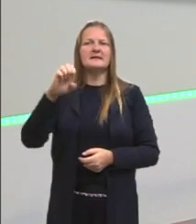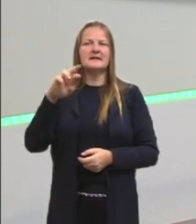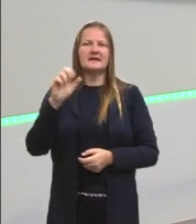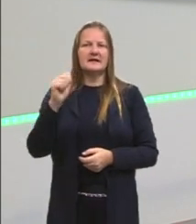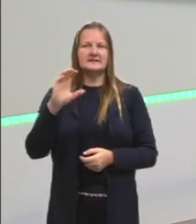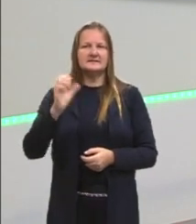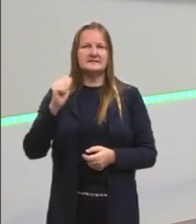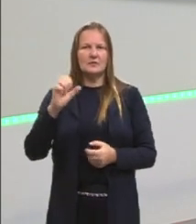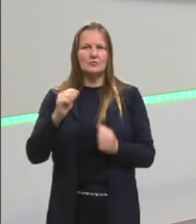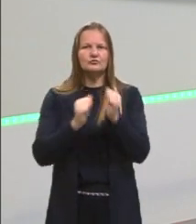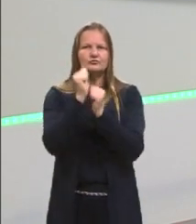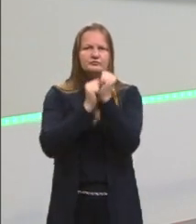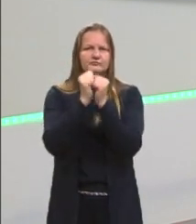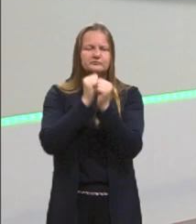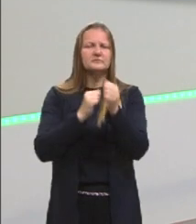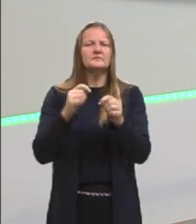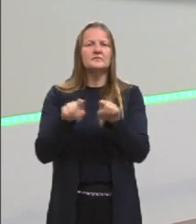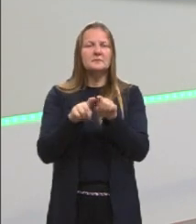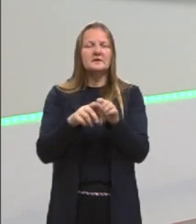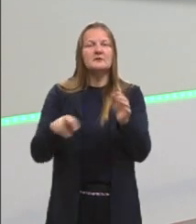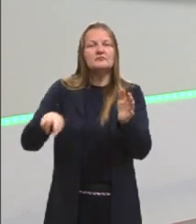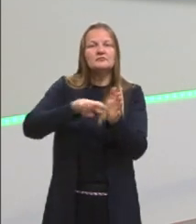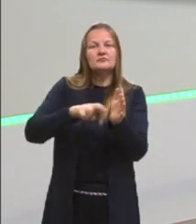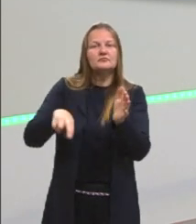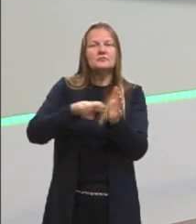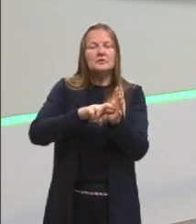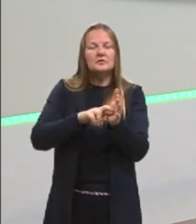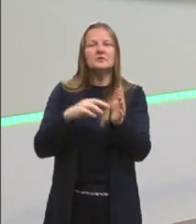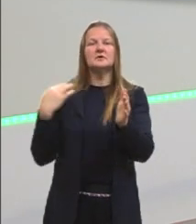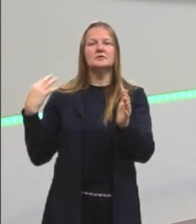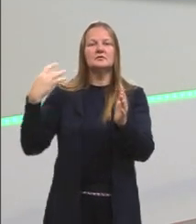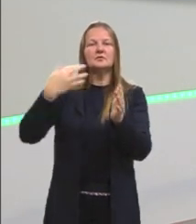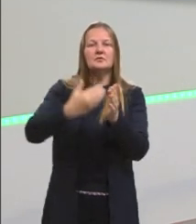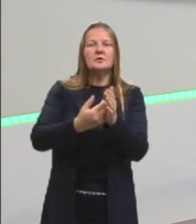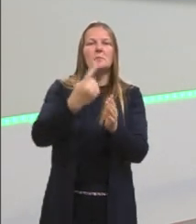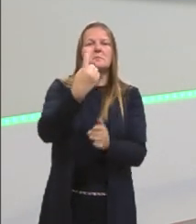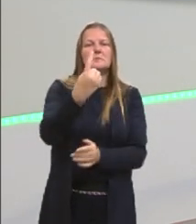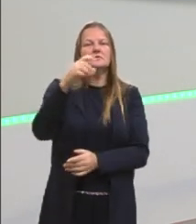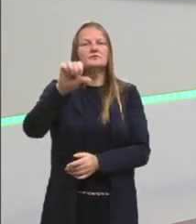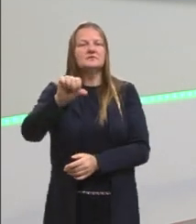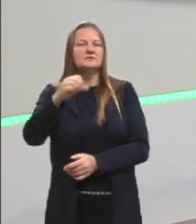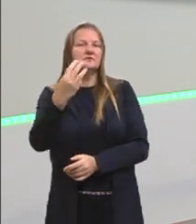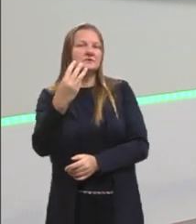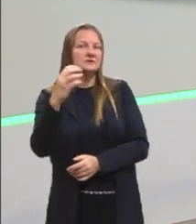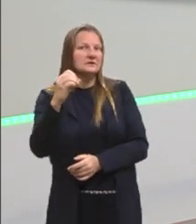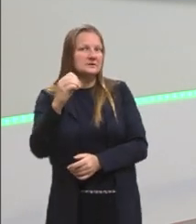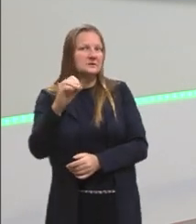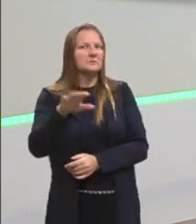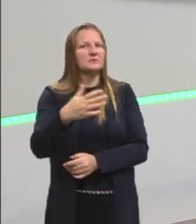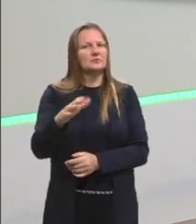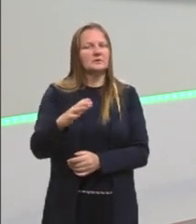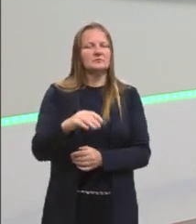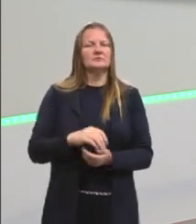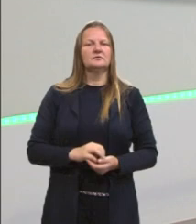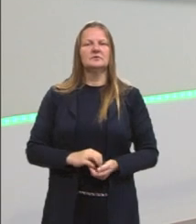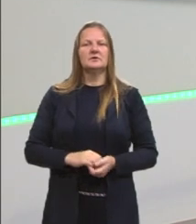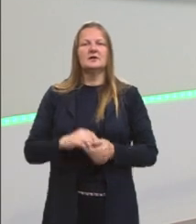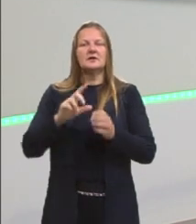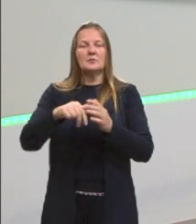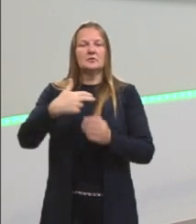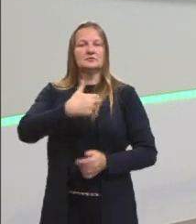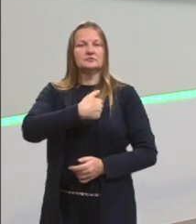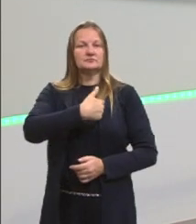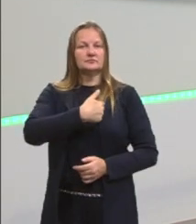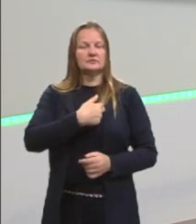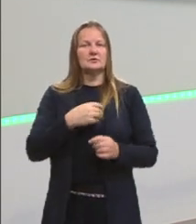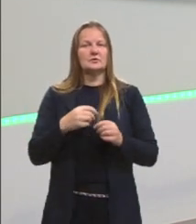e o avanço que o Brasil retoma a partir da década de principalmente 900 1930 e aí depois que o Getúlio Vargas